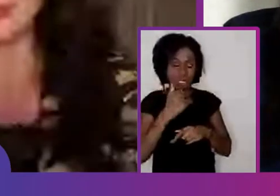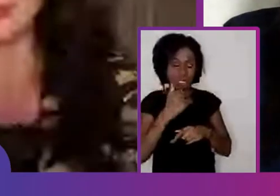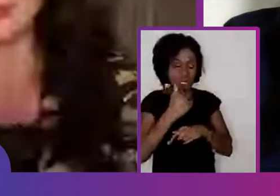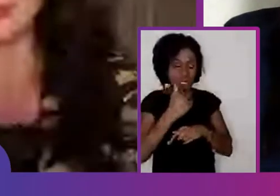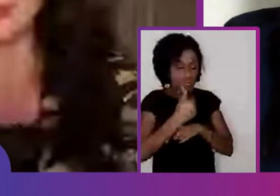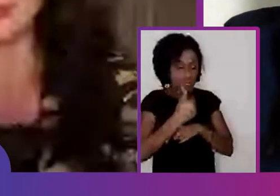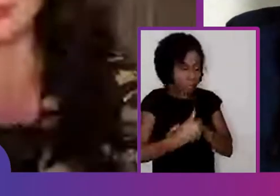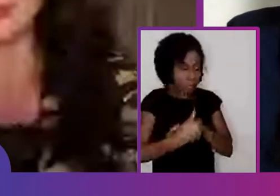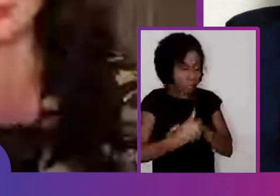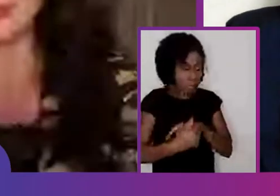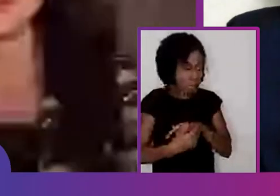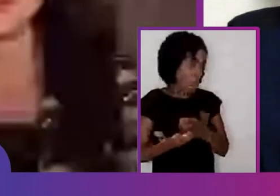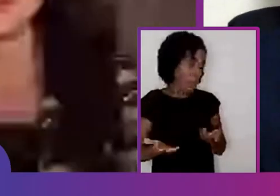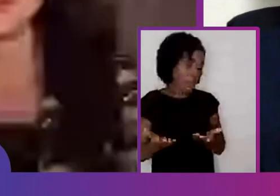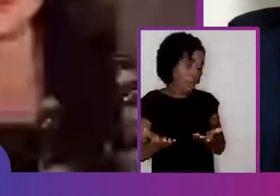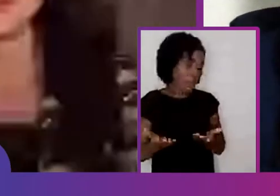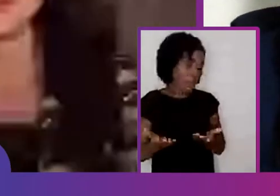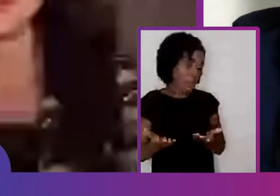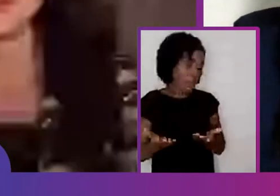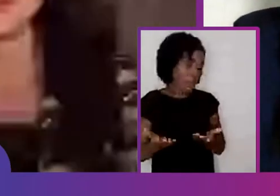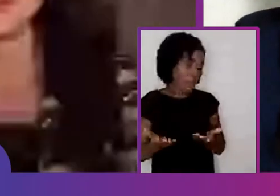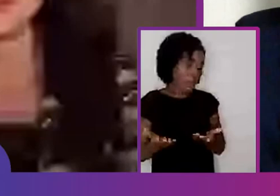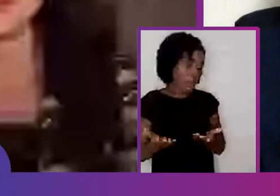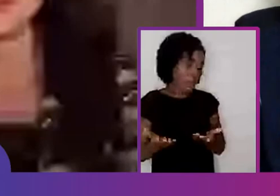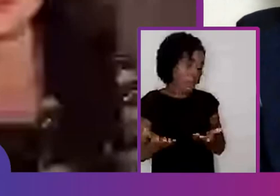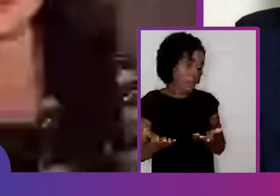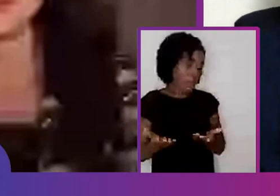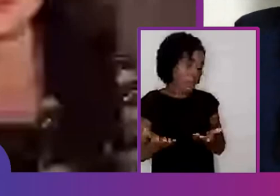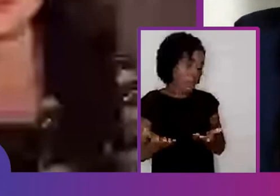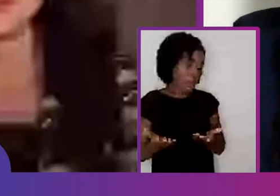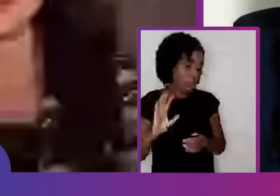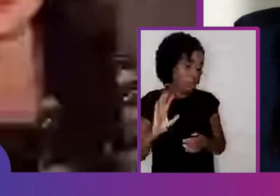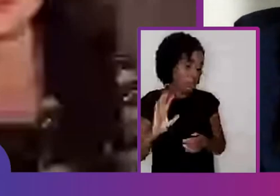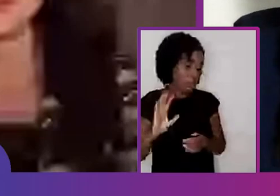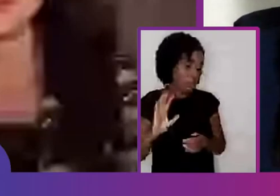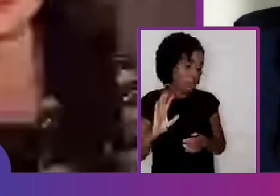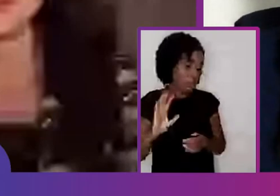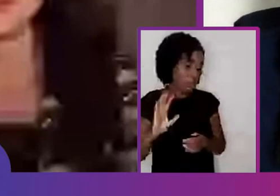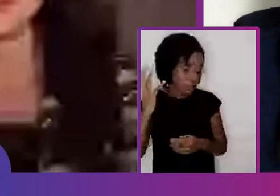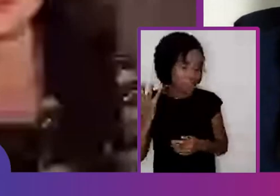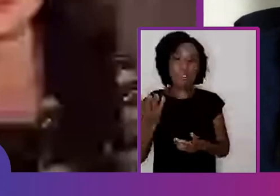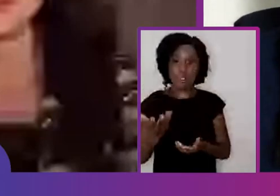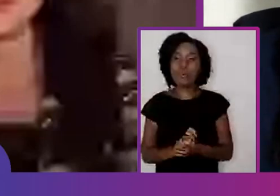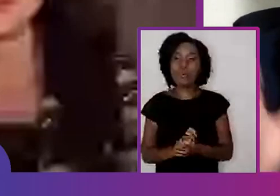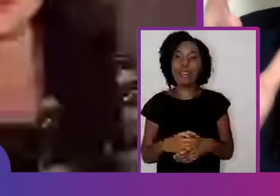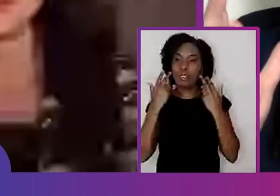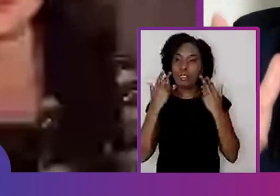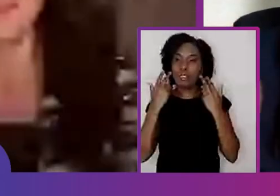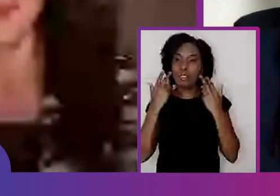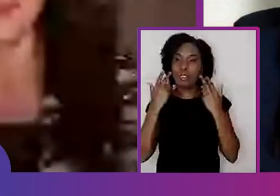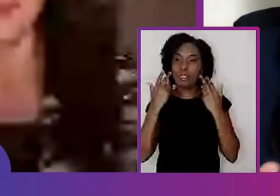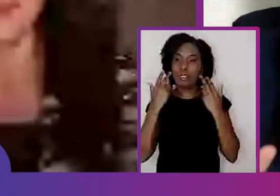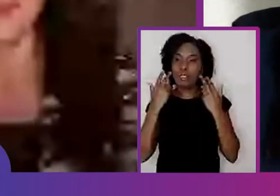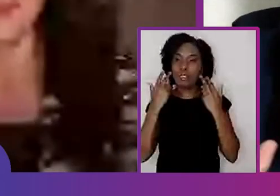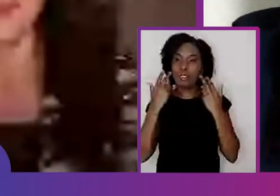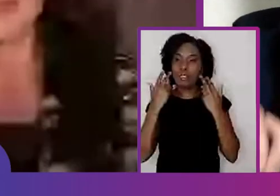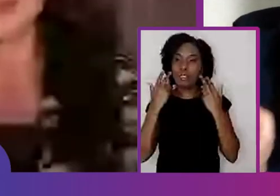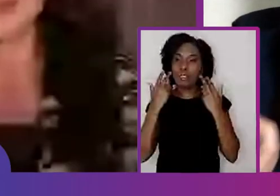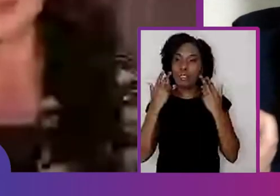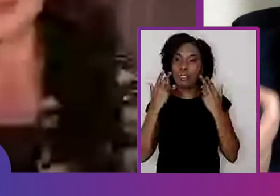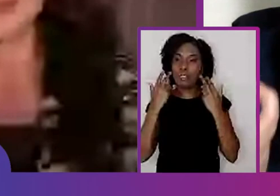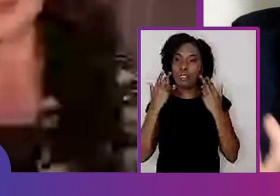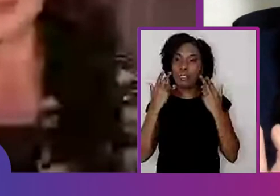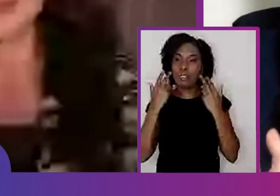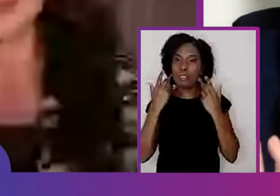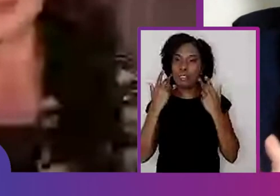normal, acontece, dói um pouquinho mesmo, é chato, vamos lavar, que vai ficar bom, isso sara, etc e tal. Essa criança